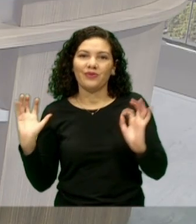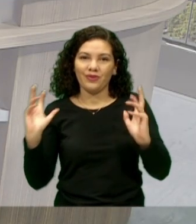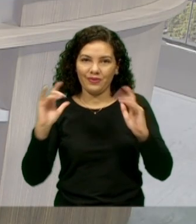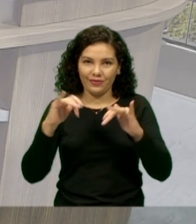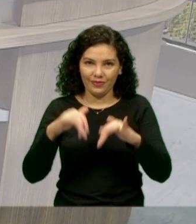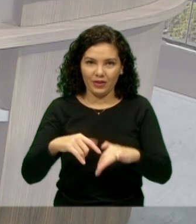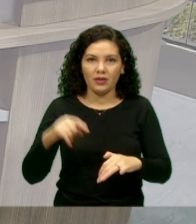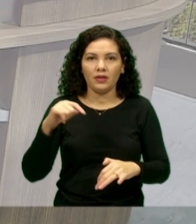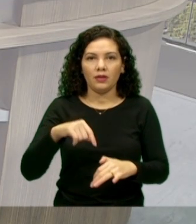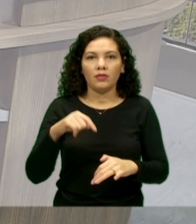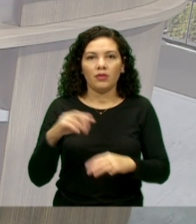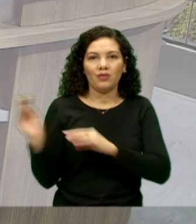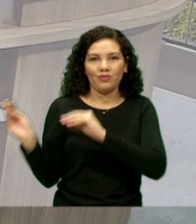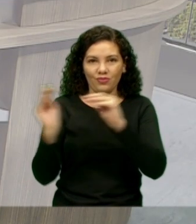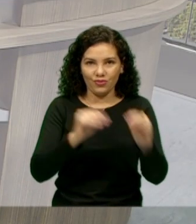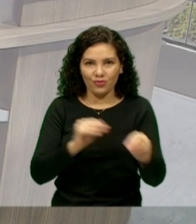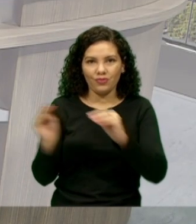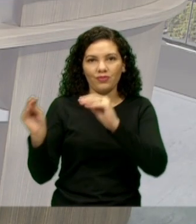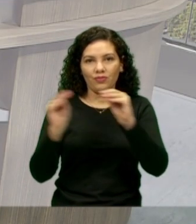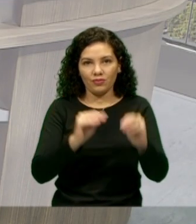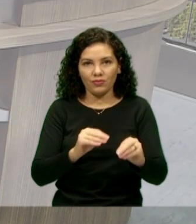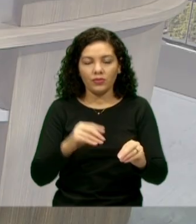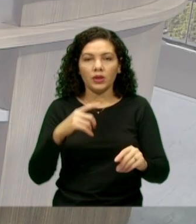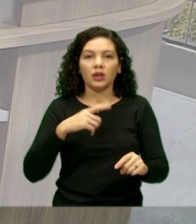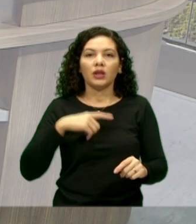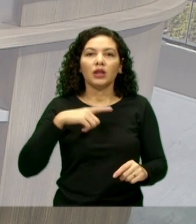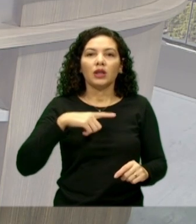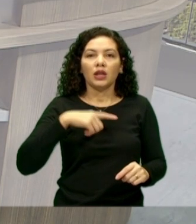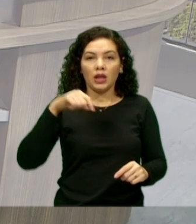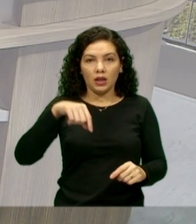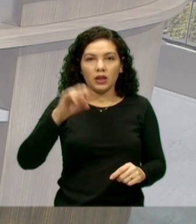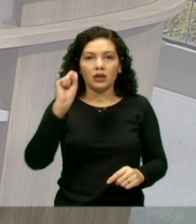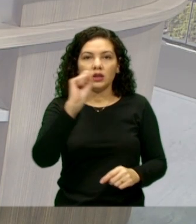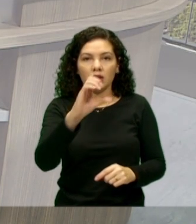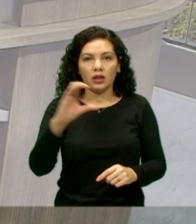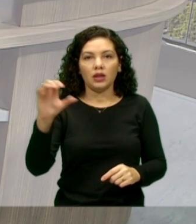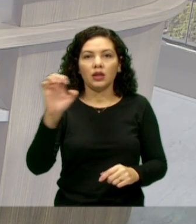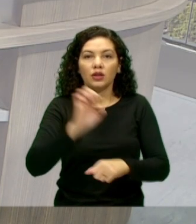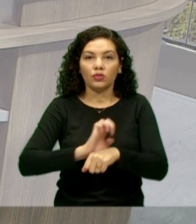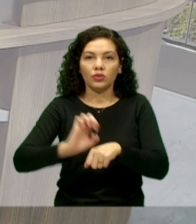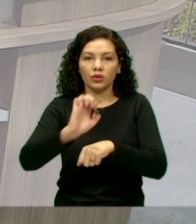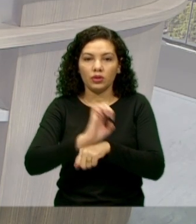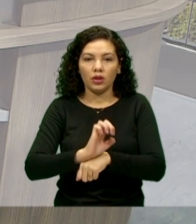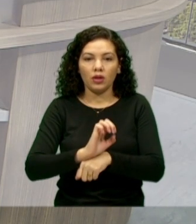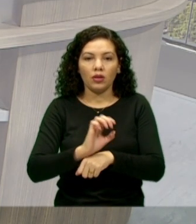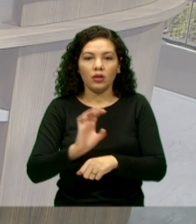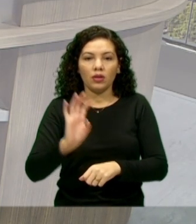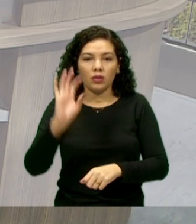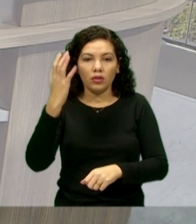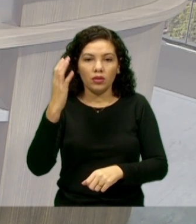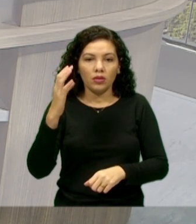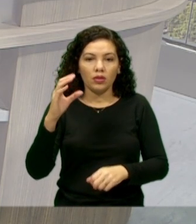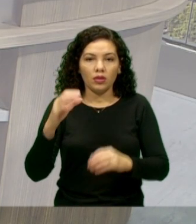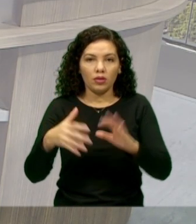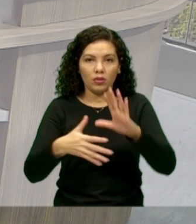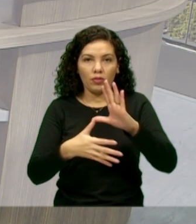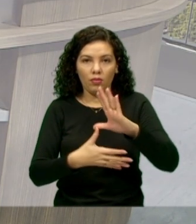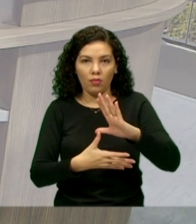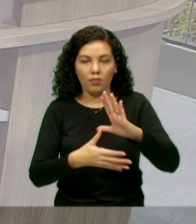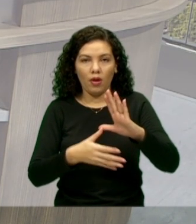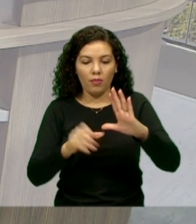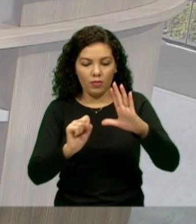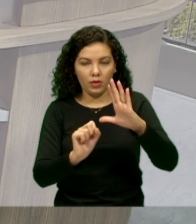um relato de Santa Catarina, do estado. Um relato do oeste de Santa